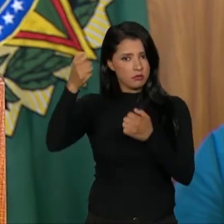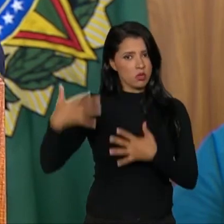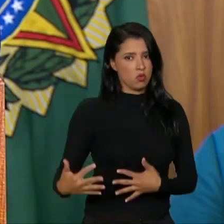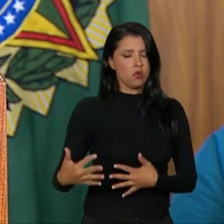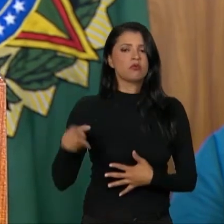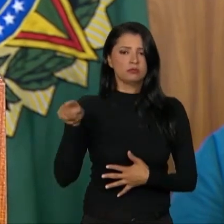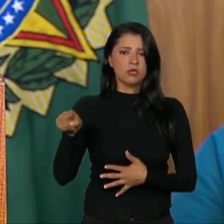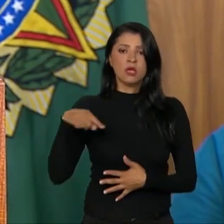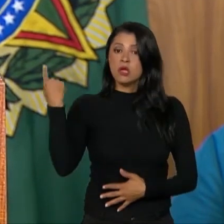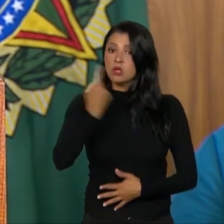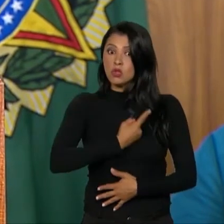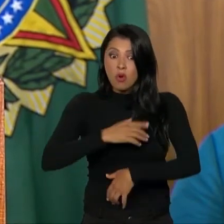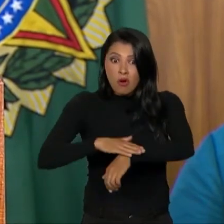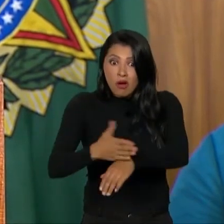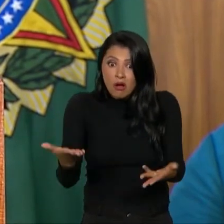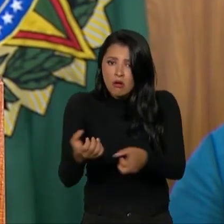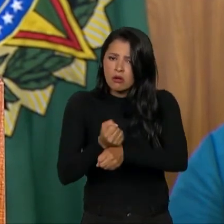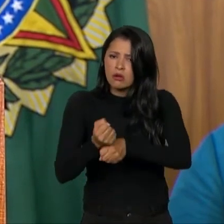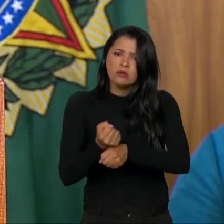Nós, só este ano,